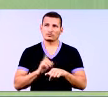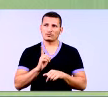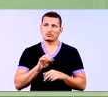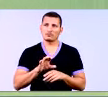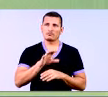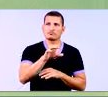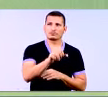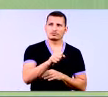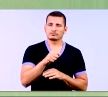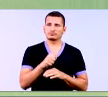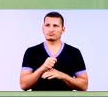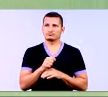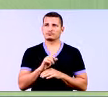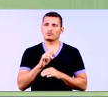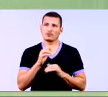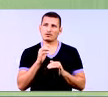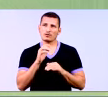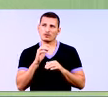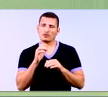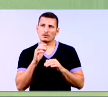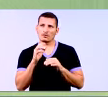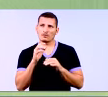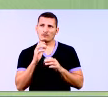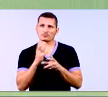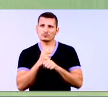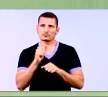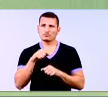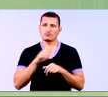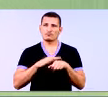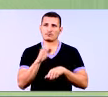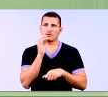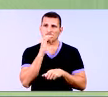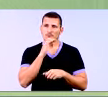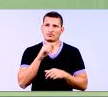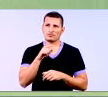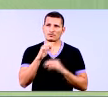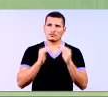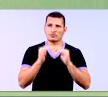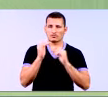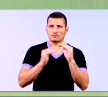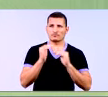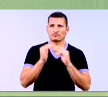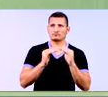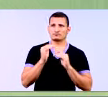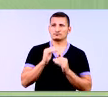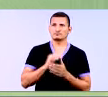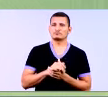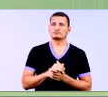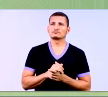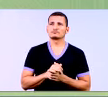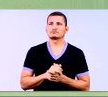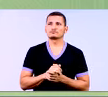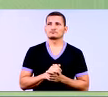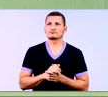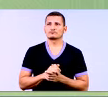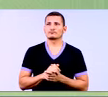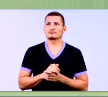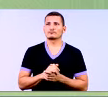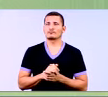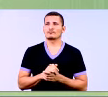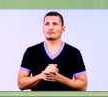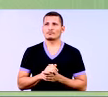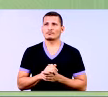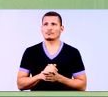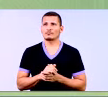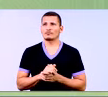processamento é muito mais rápido, que ela não vai toda hora lá fora. Aqui são os níveis, quanto maior o nível aqui, mais longe do núcleo ela está,